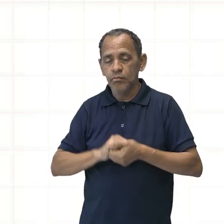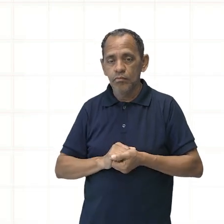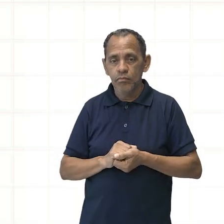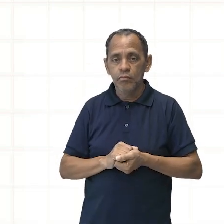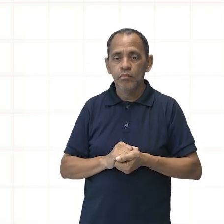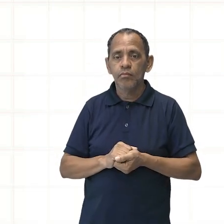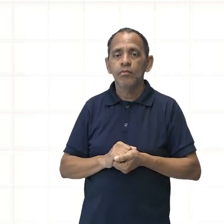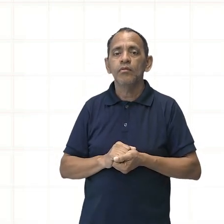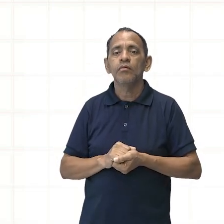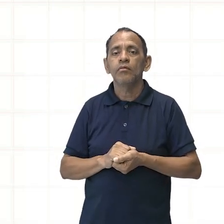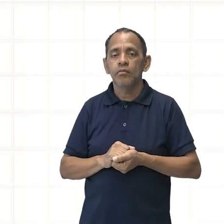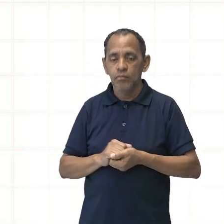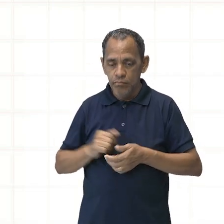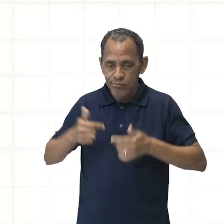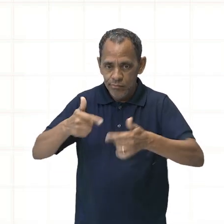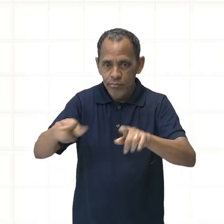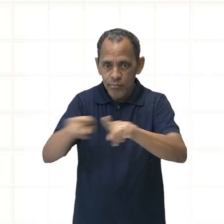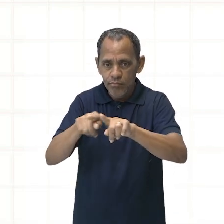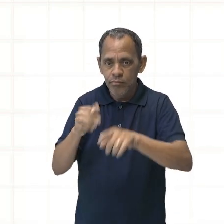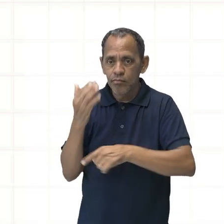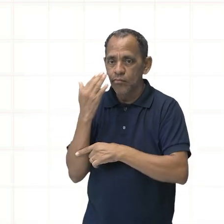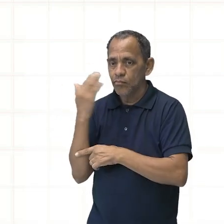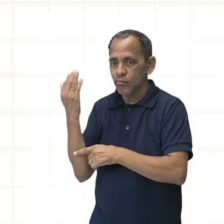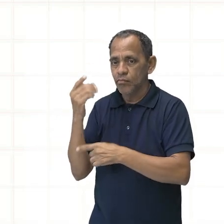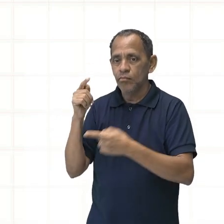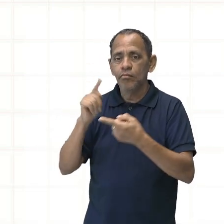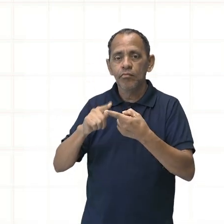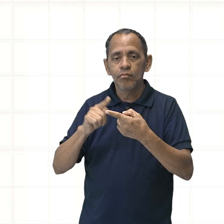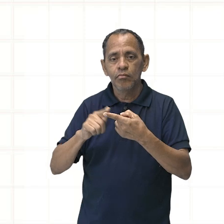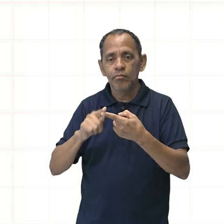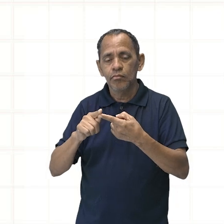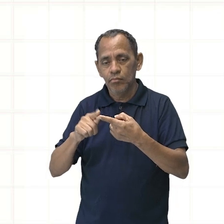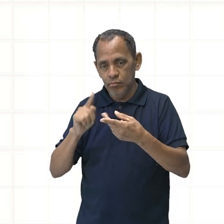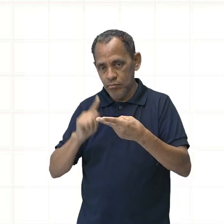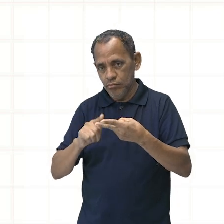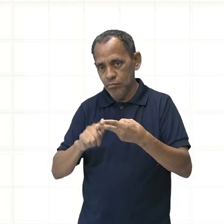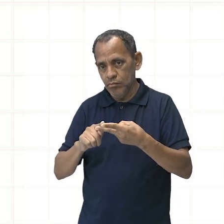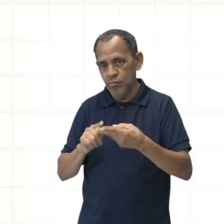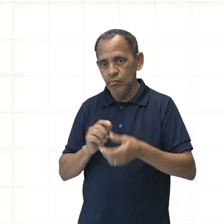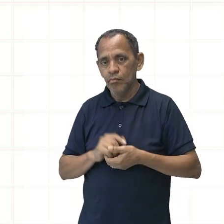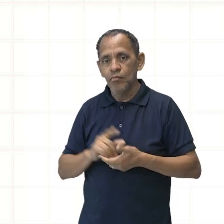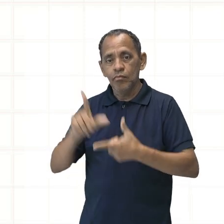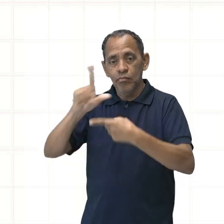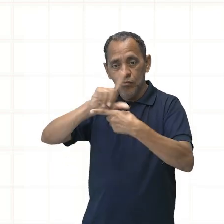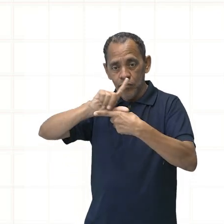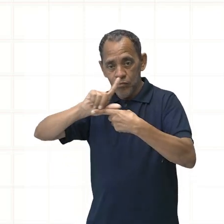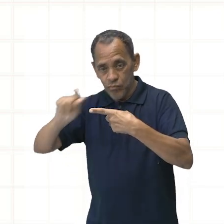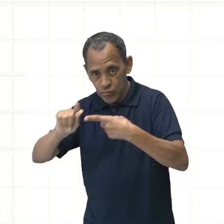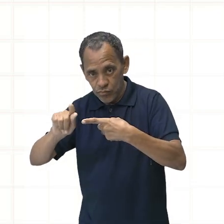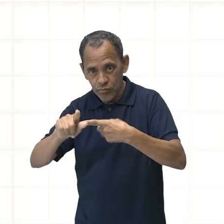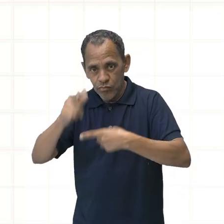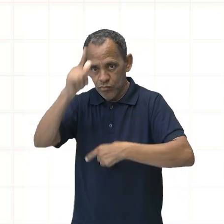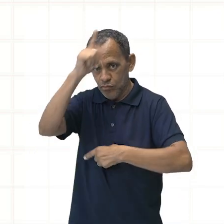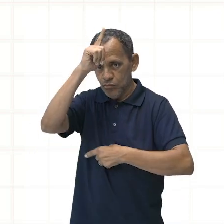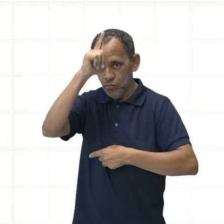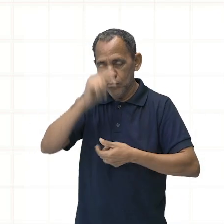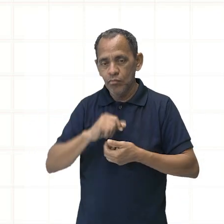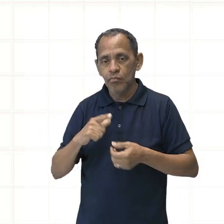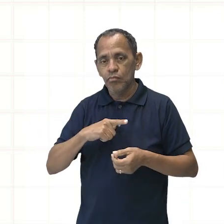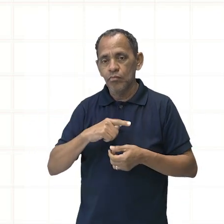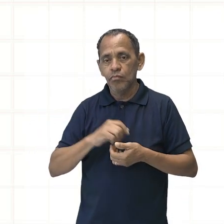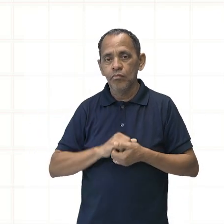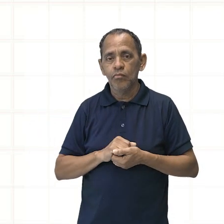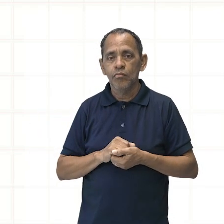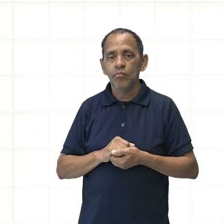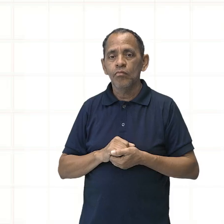batalhas também de Charleroi e Mons, que nós vamos observar a vitória alemã. Para falar melhor do Plano Schlieffen,